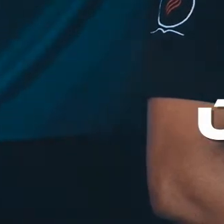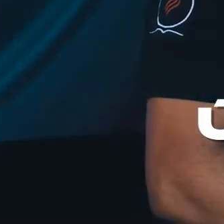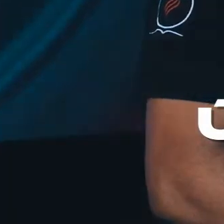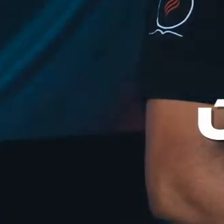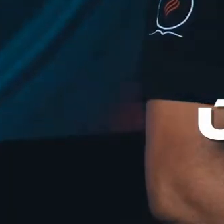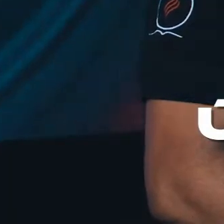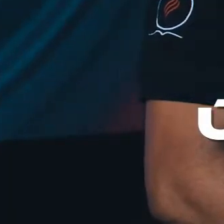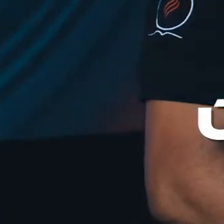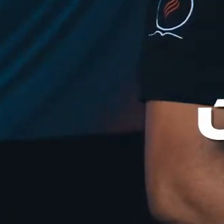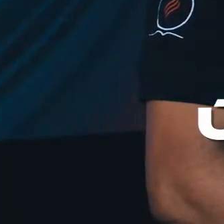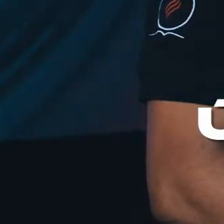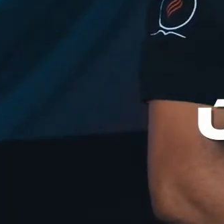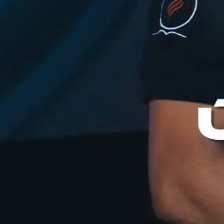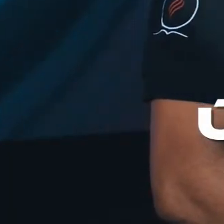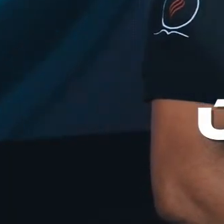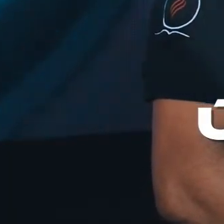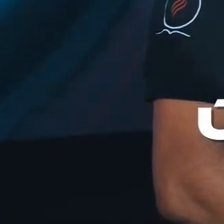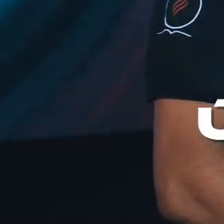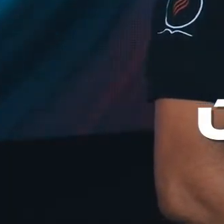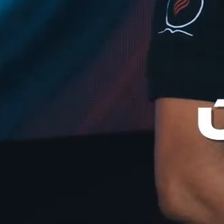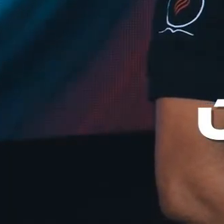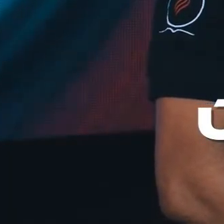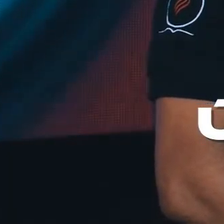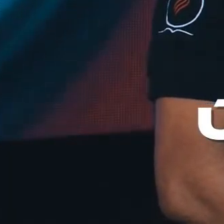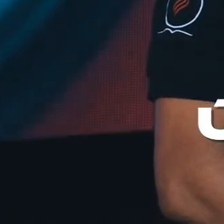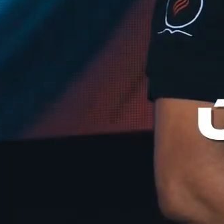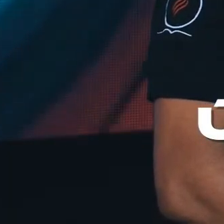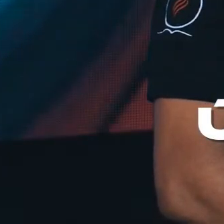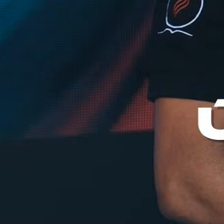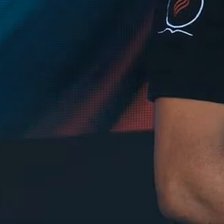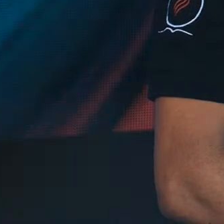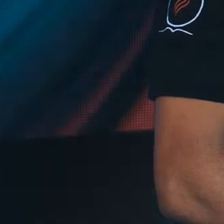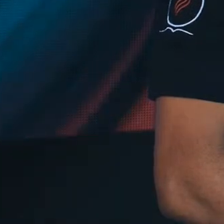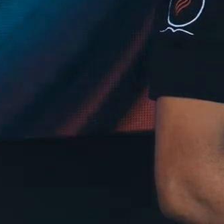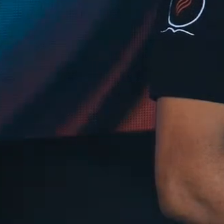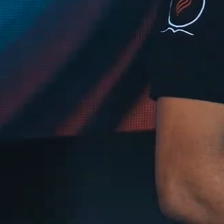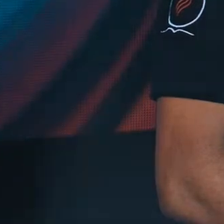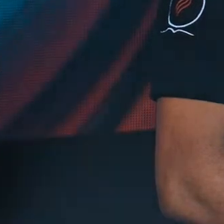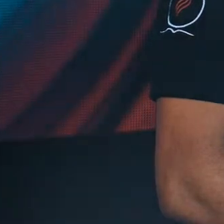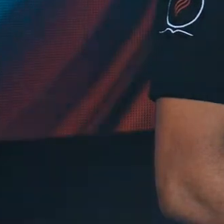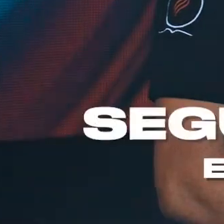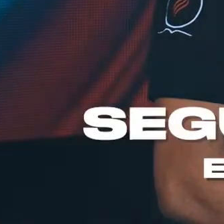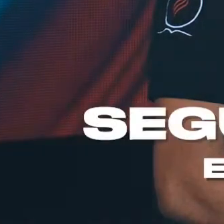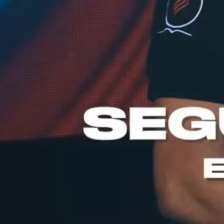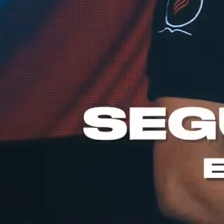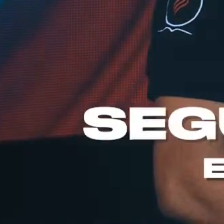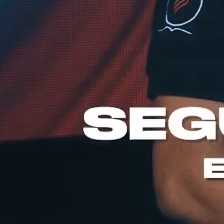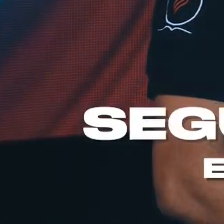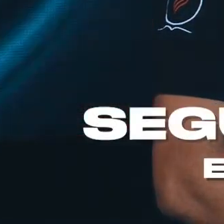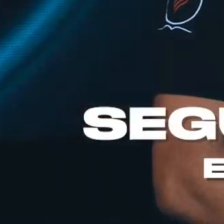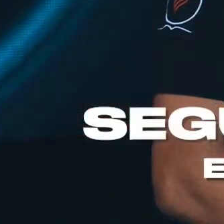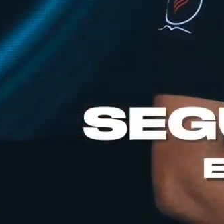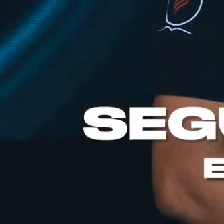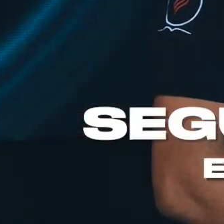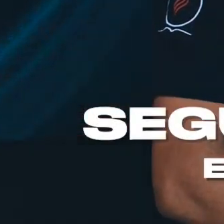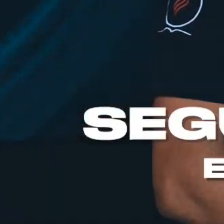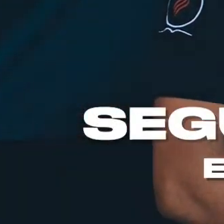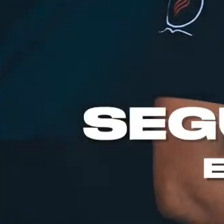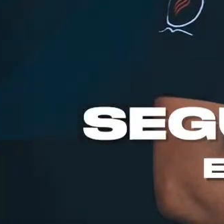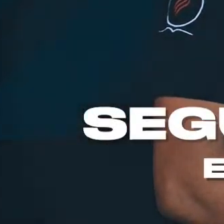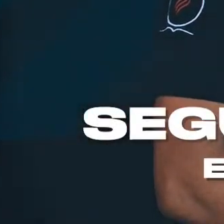palavra direcionada a você papai, a você mamãe. E temos também o encontro dos